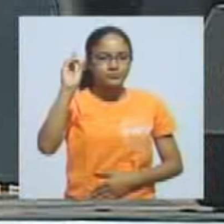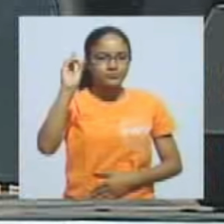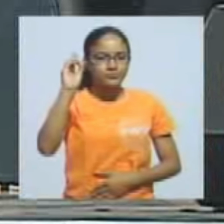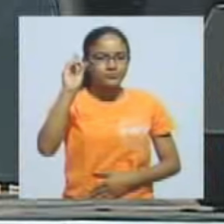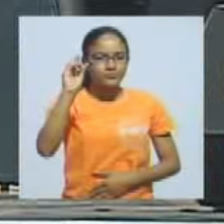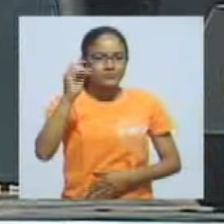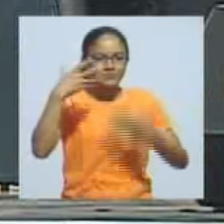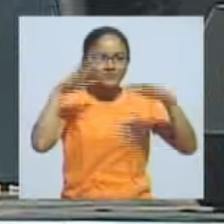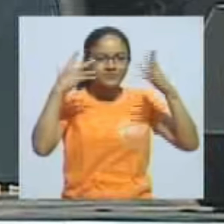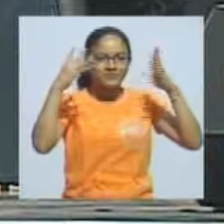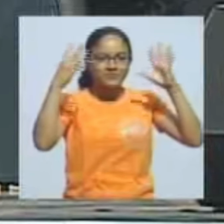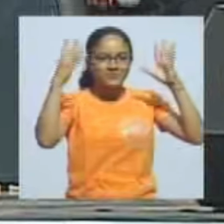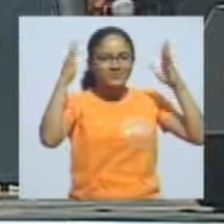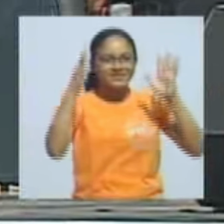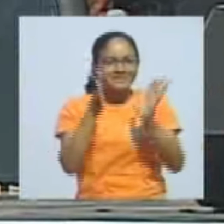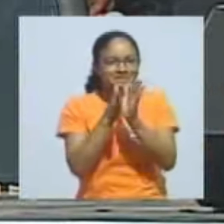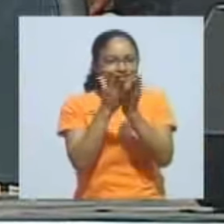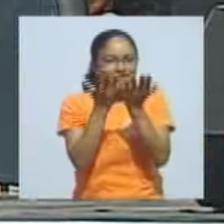Pode aplaudir a palavra.